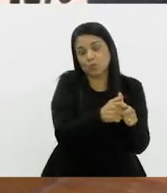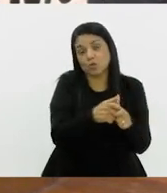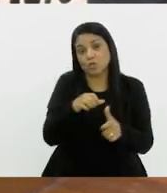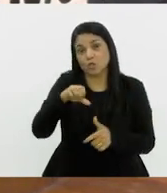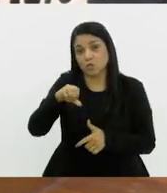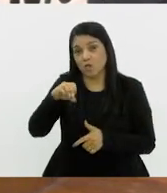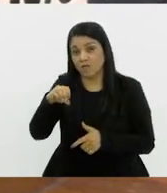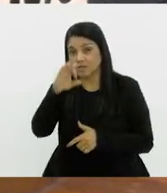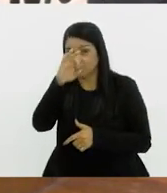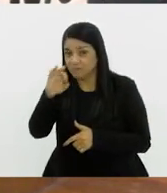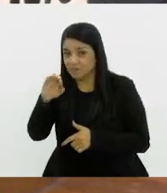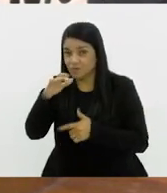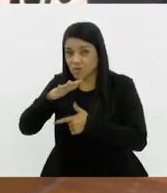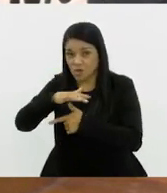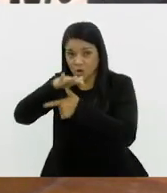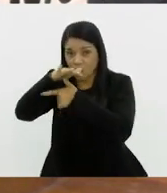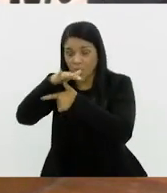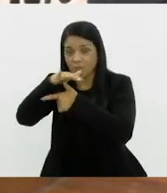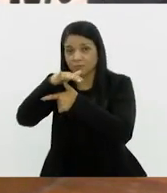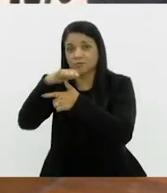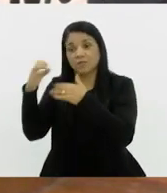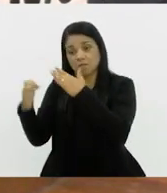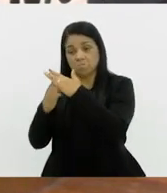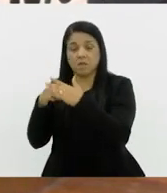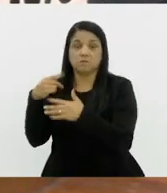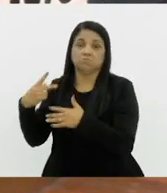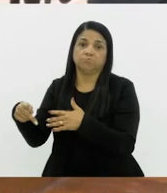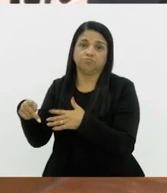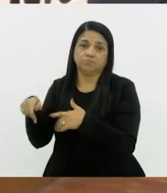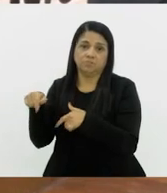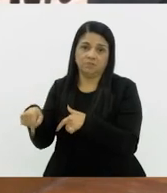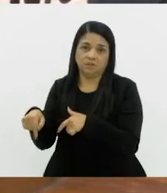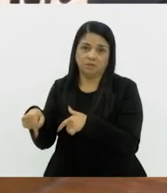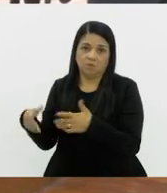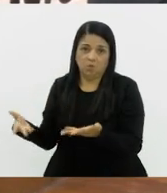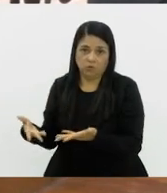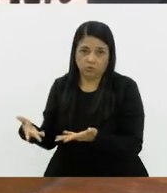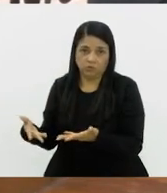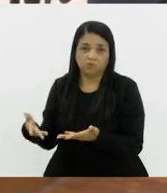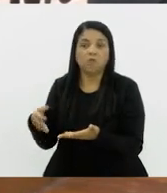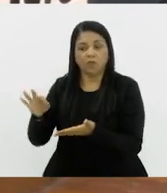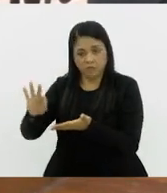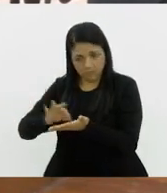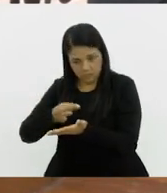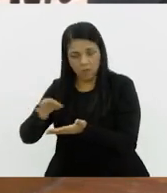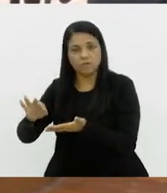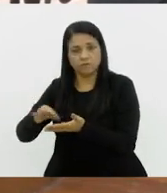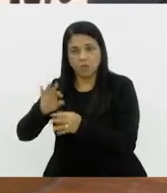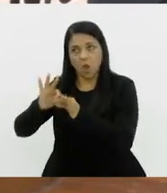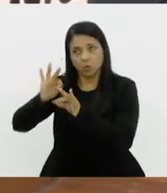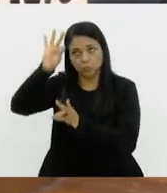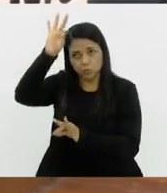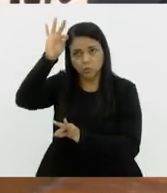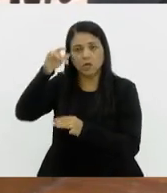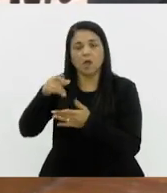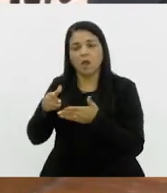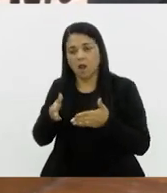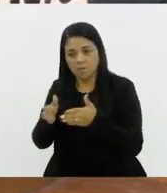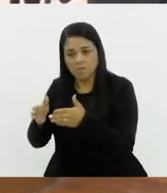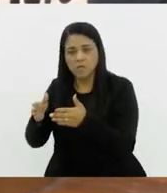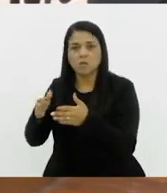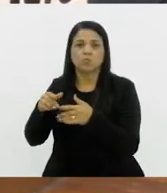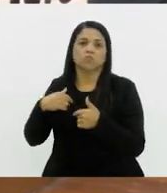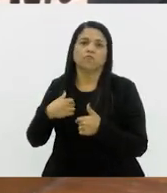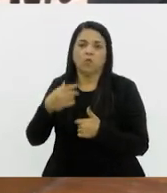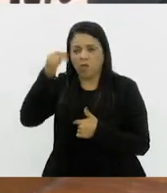90% dos helicópteros são dessas empresas. As empresas vão assinar, dizendo, não, eu vou fazer tal altura, eu vou fazer tal rota, não vou voar em